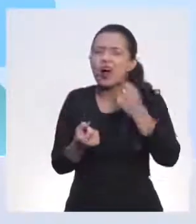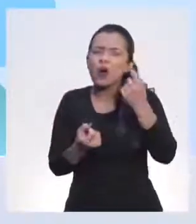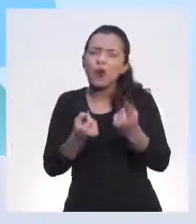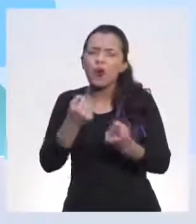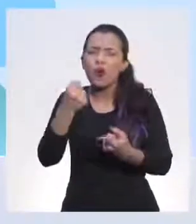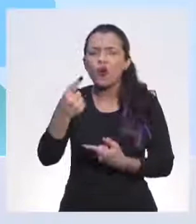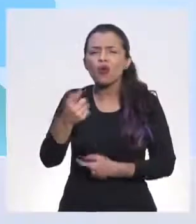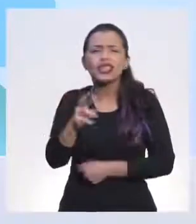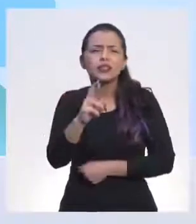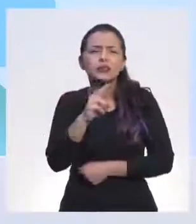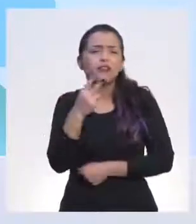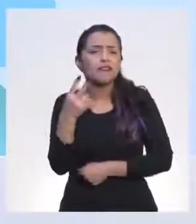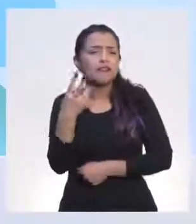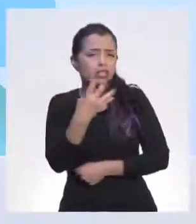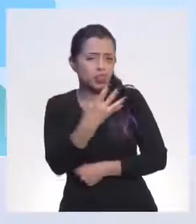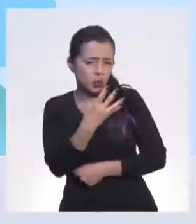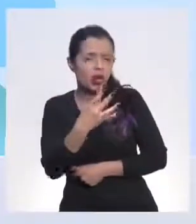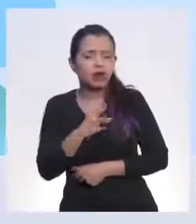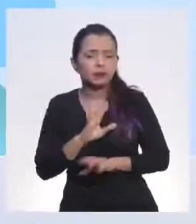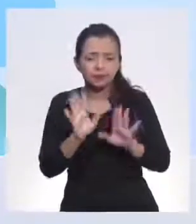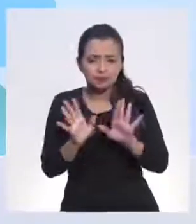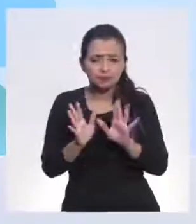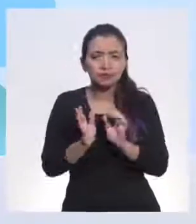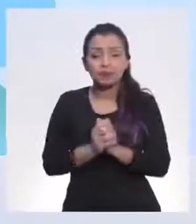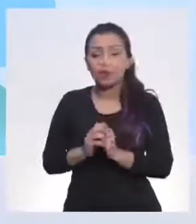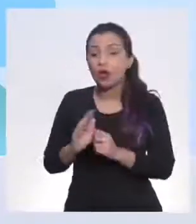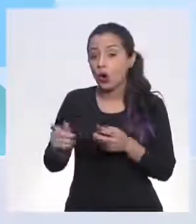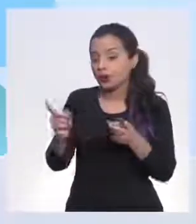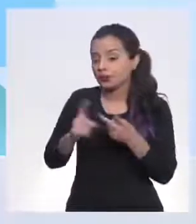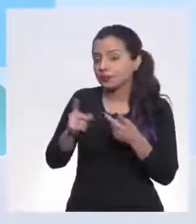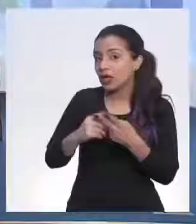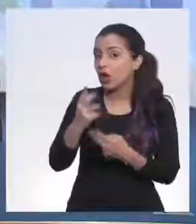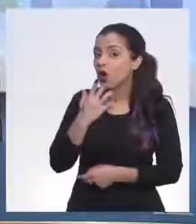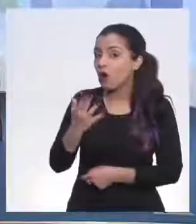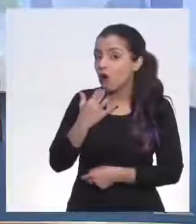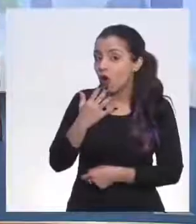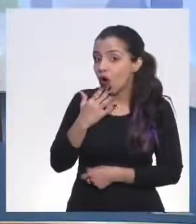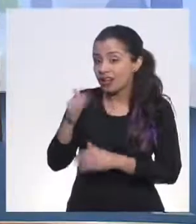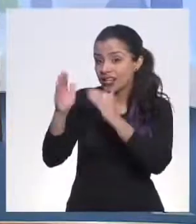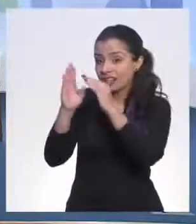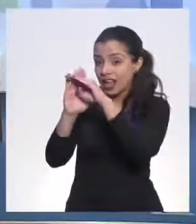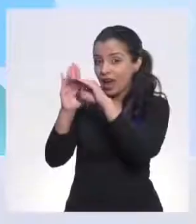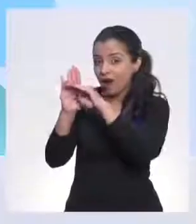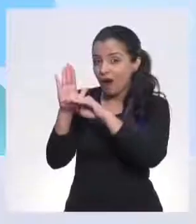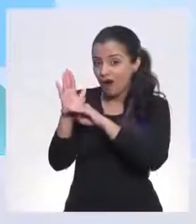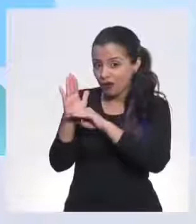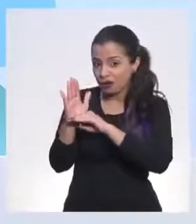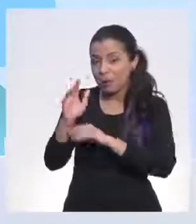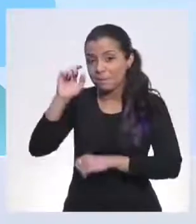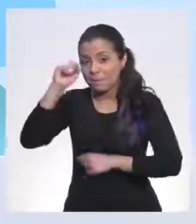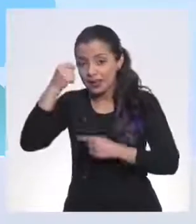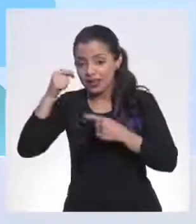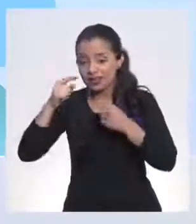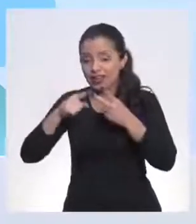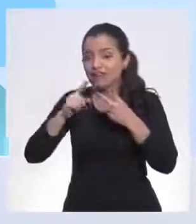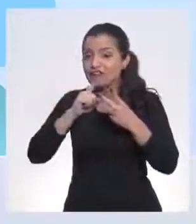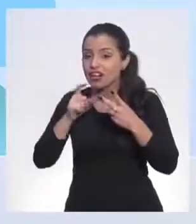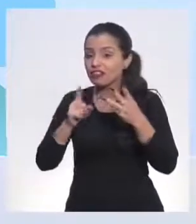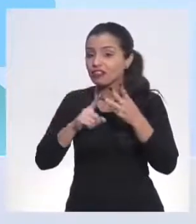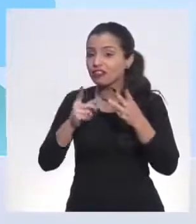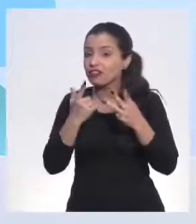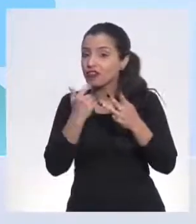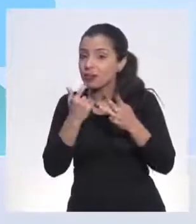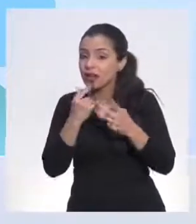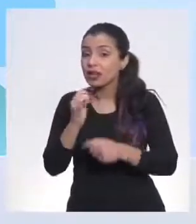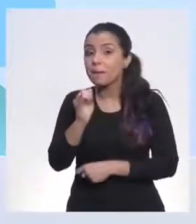uns totais diferentes. Por cor ok, vamos lá. e na ordem, preta, verde, vermelha. Então, por